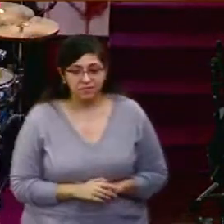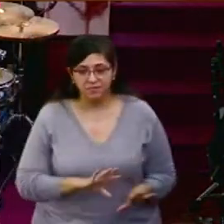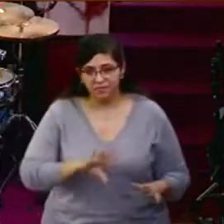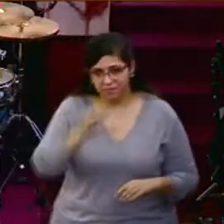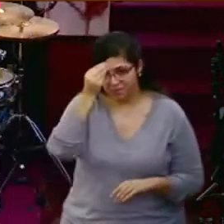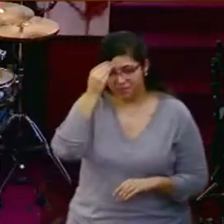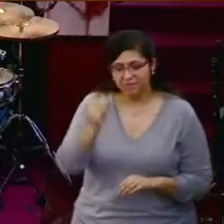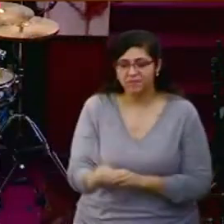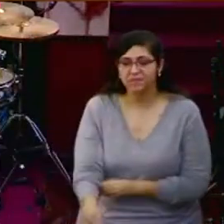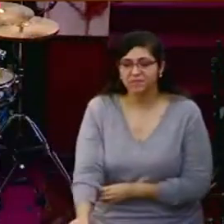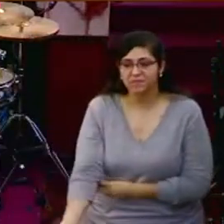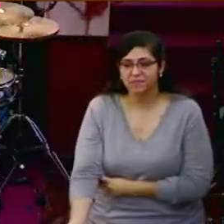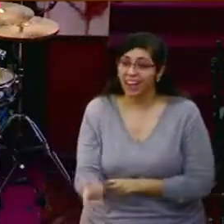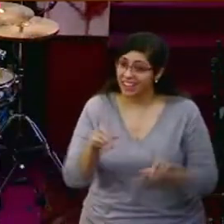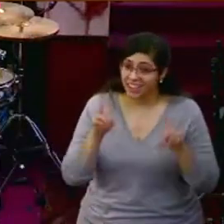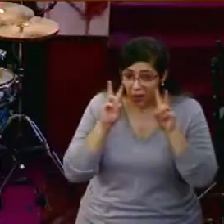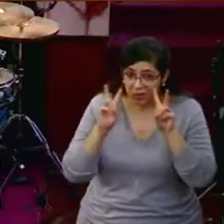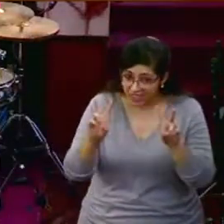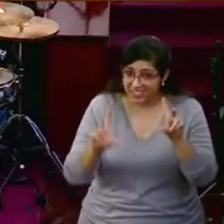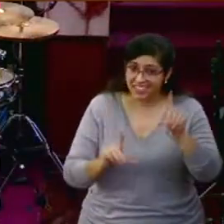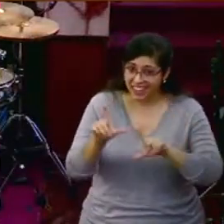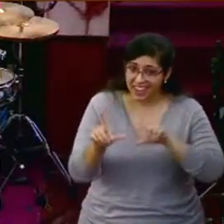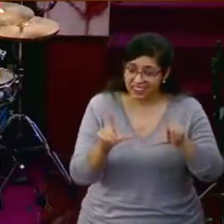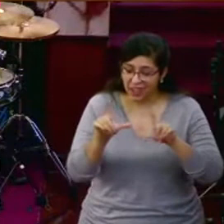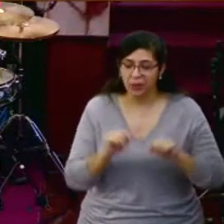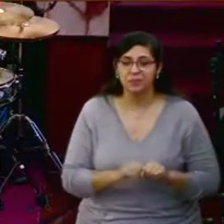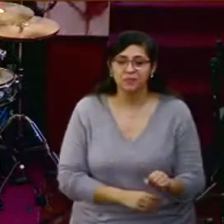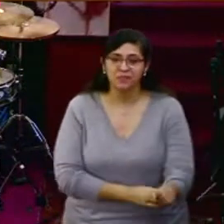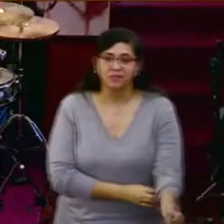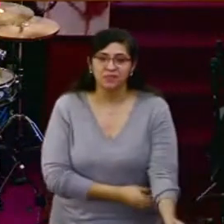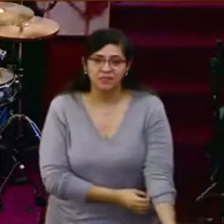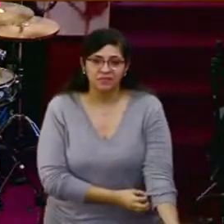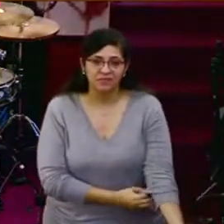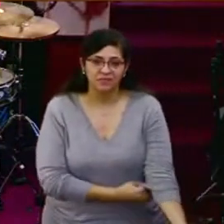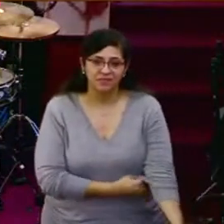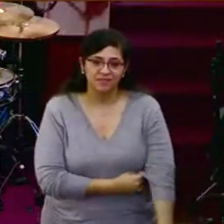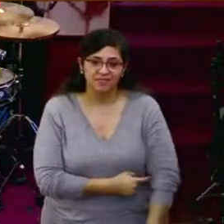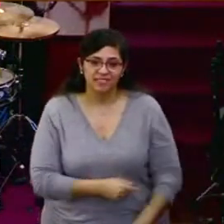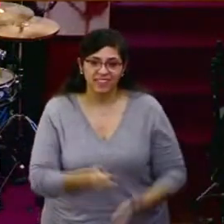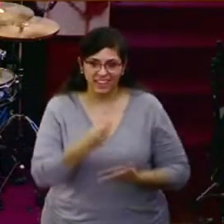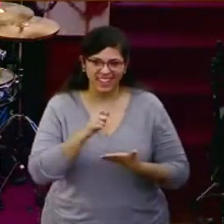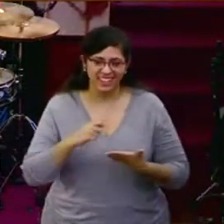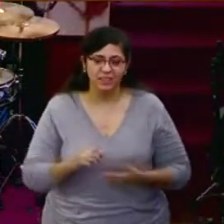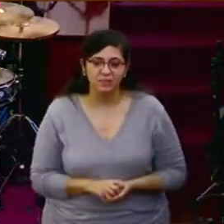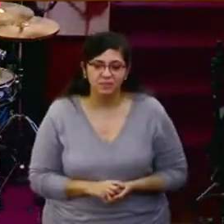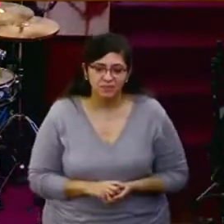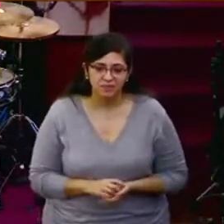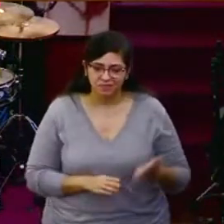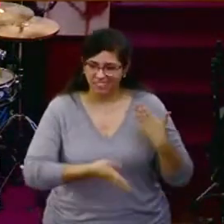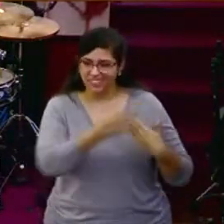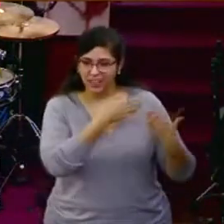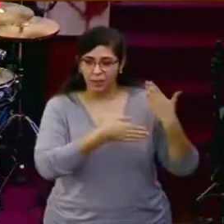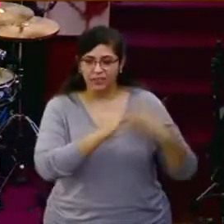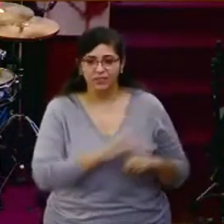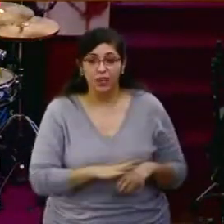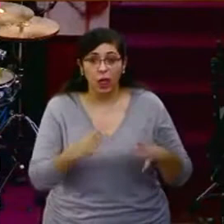novos que não assistiram o remendo ainda assim as obras de ficção